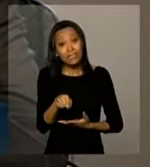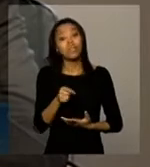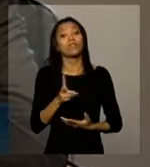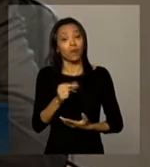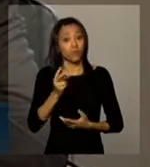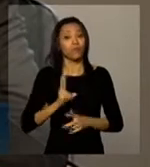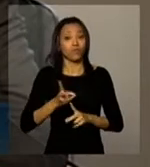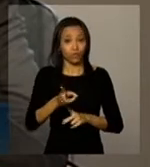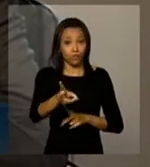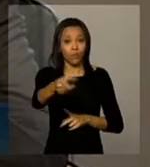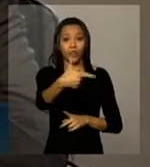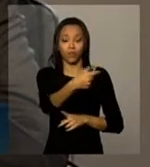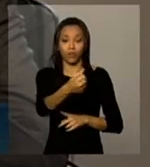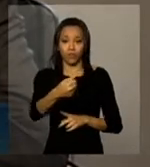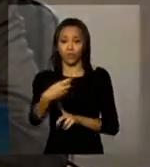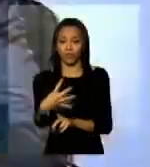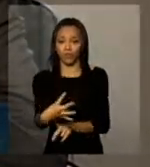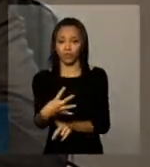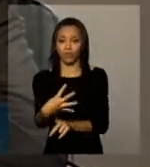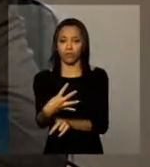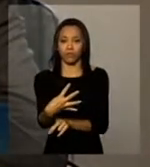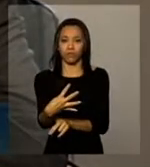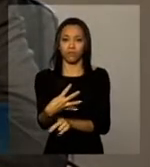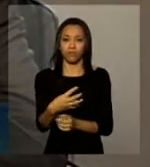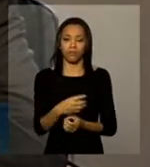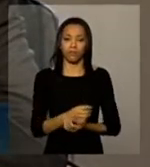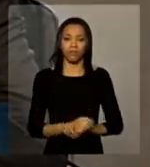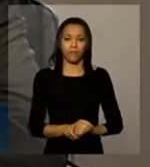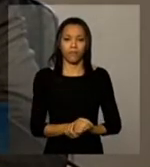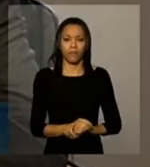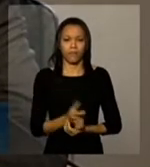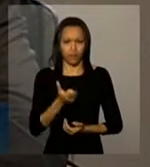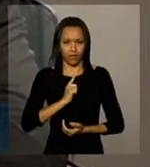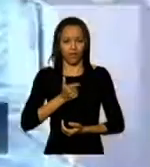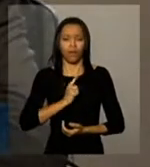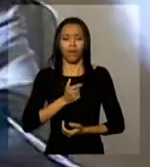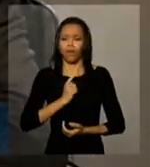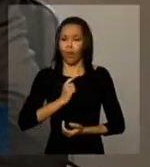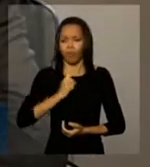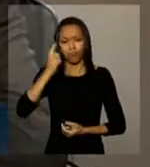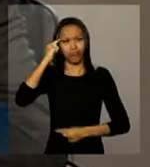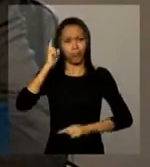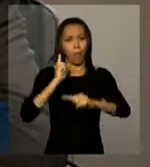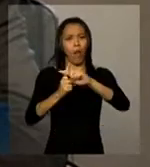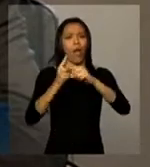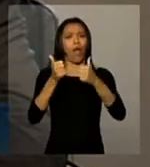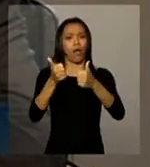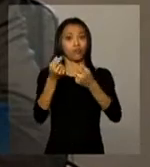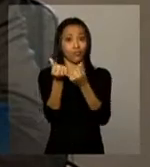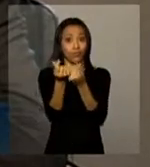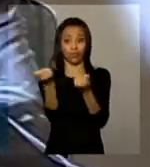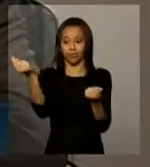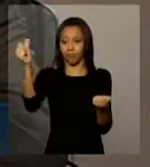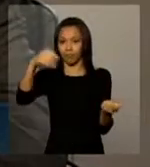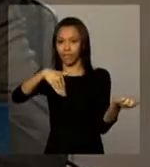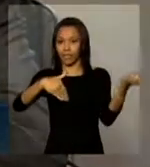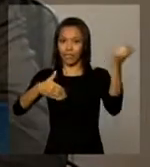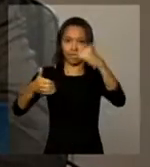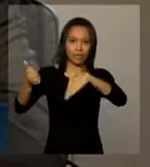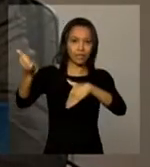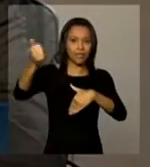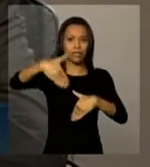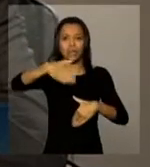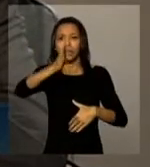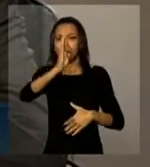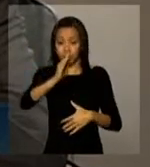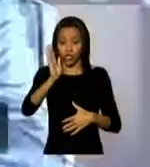continuar em 2014. Há um fluxo positivo de capitais, é bom dizer,